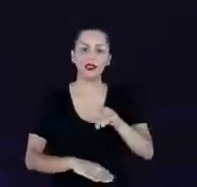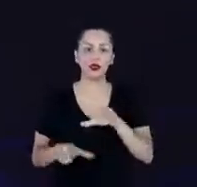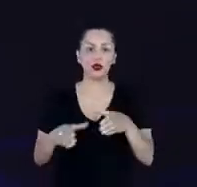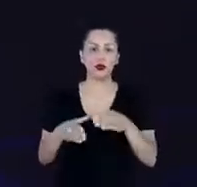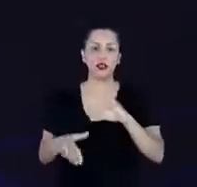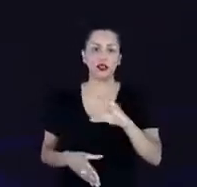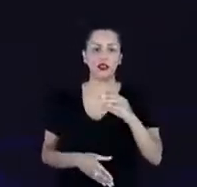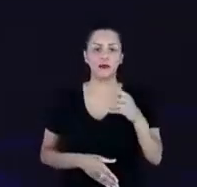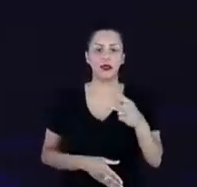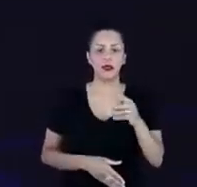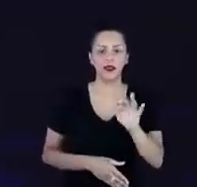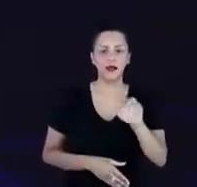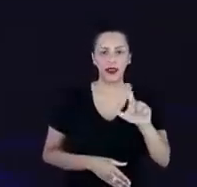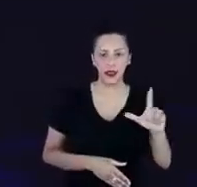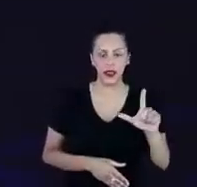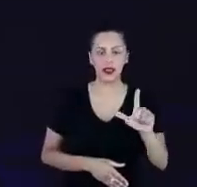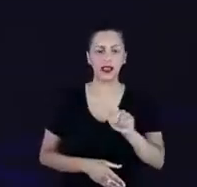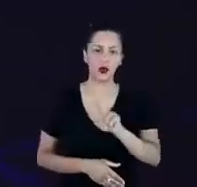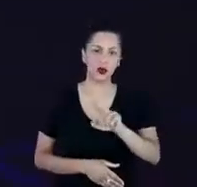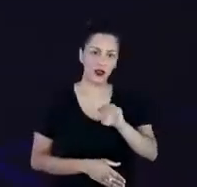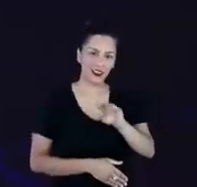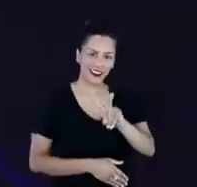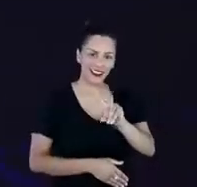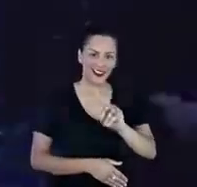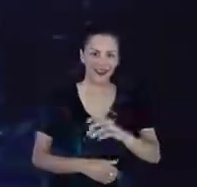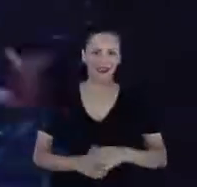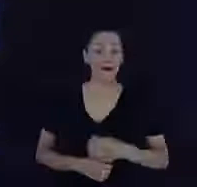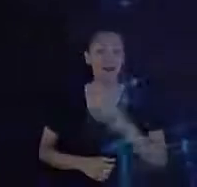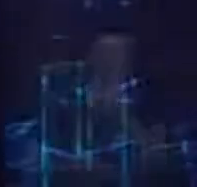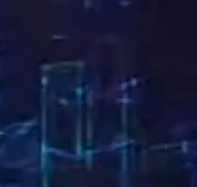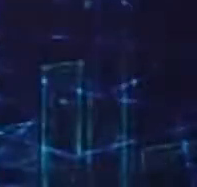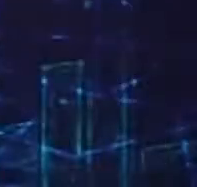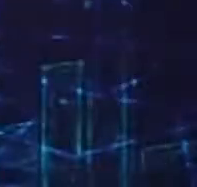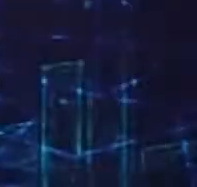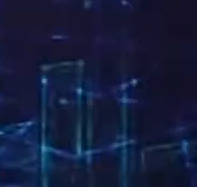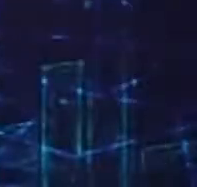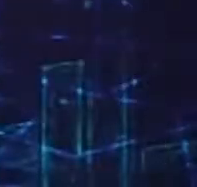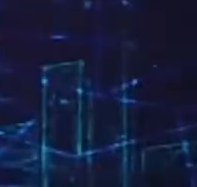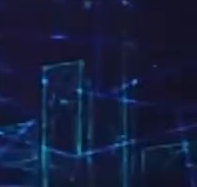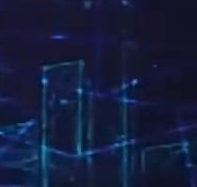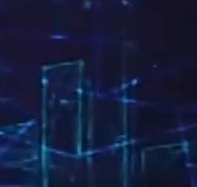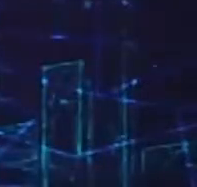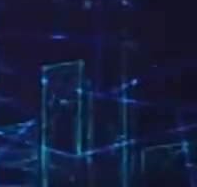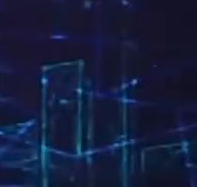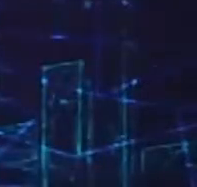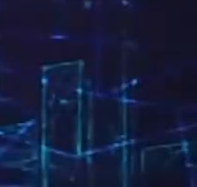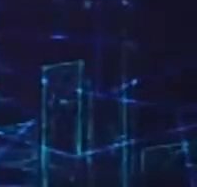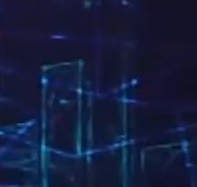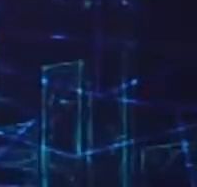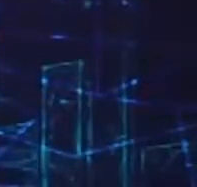Gustavo estrela seja bem-vindo que estava ficando